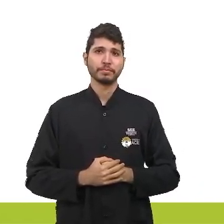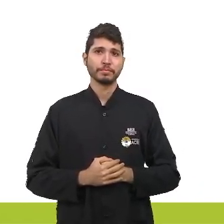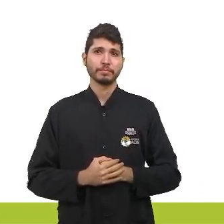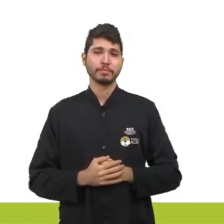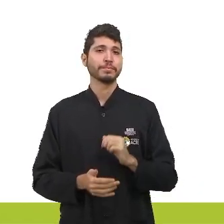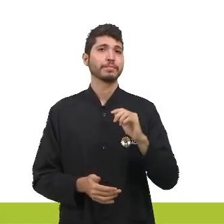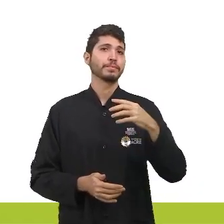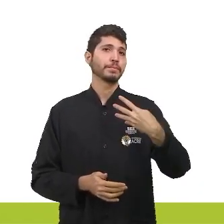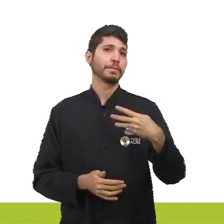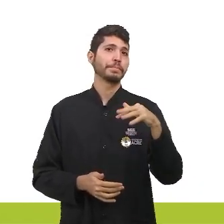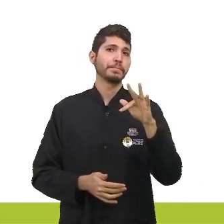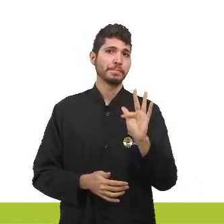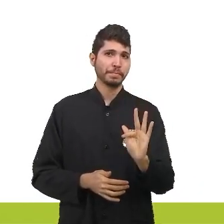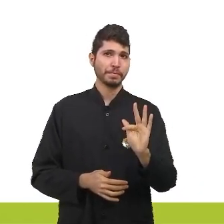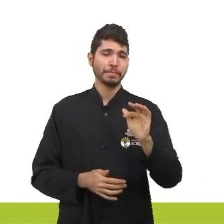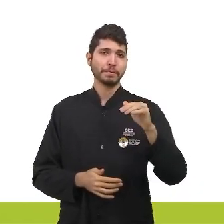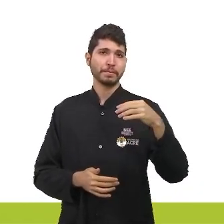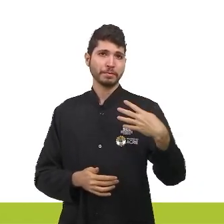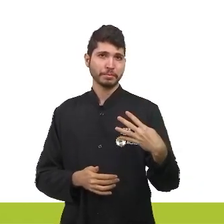4F4